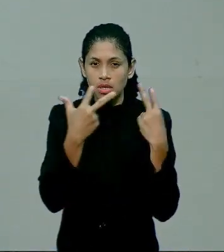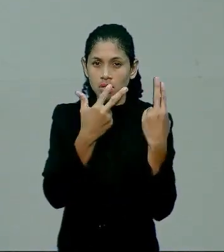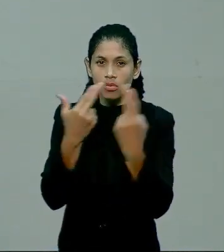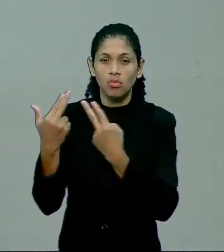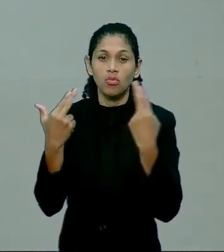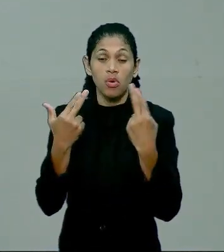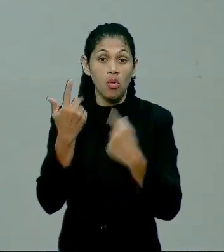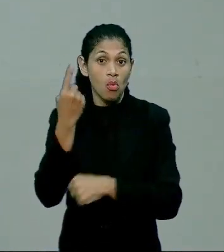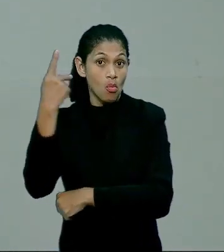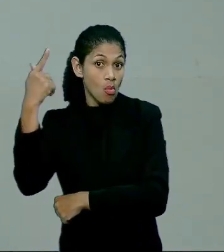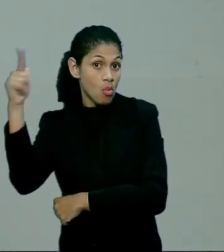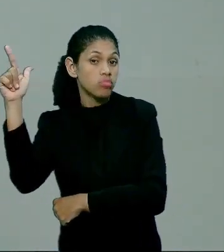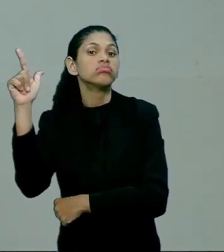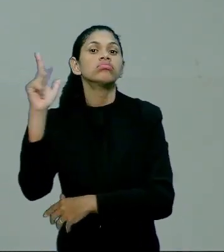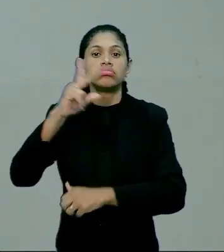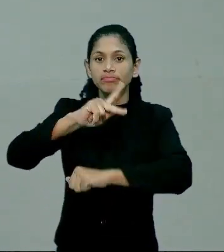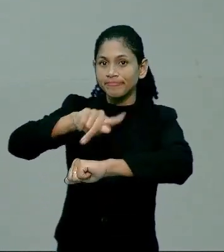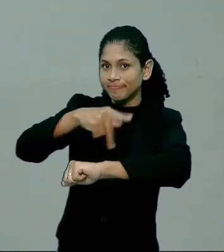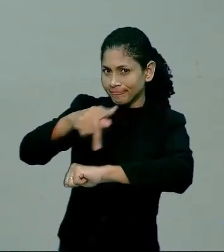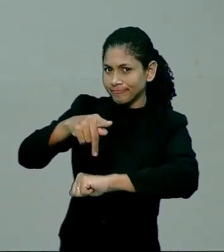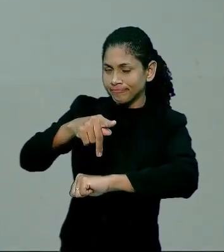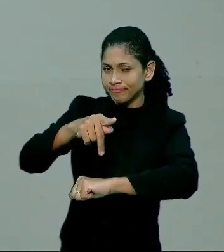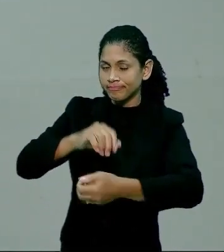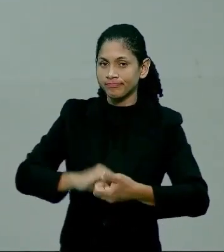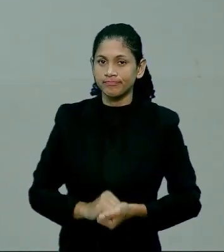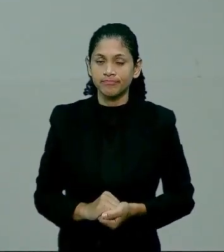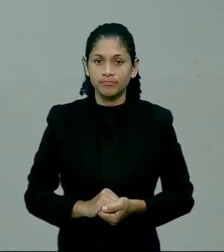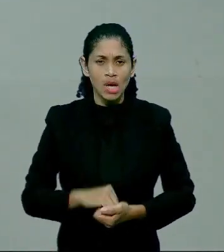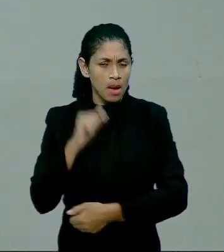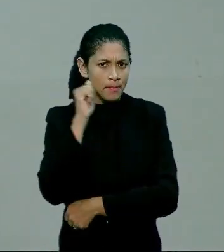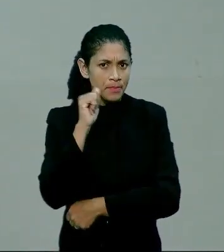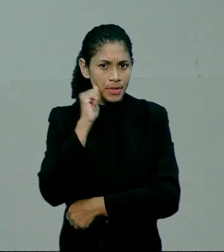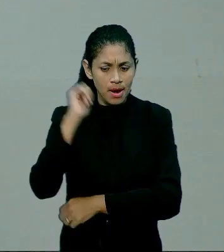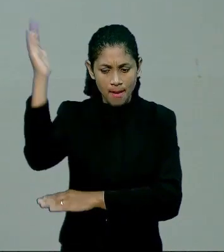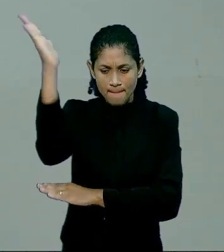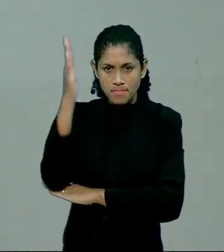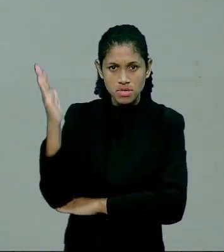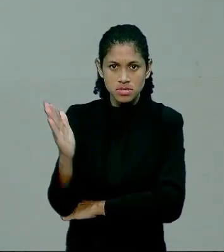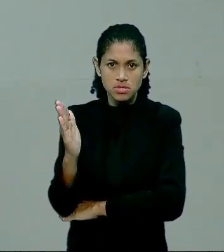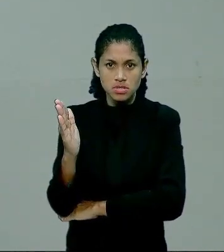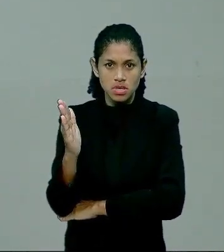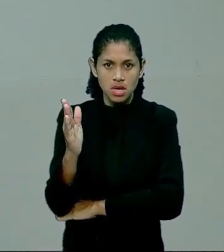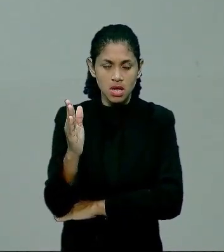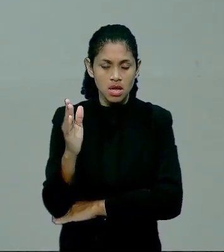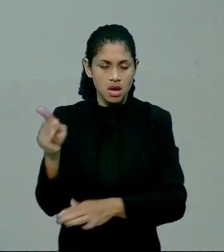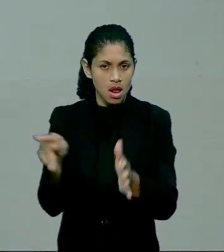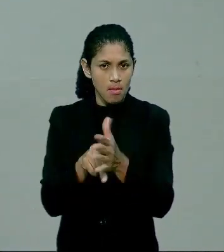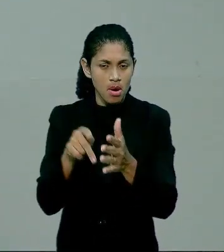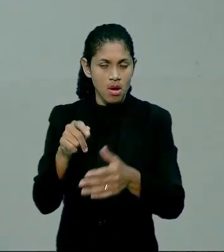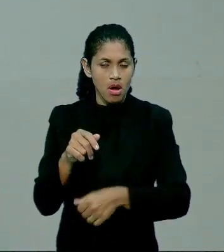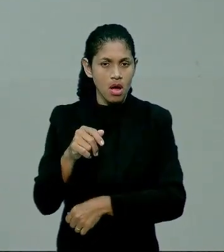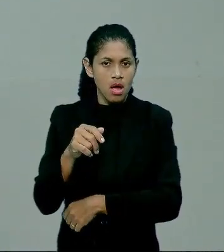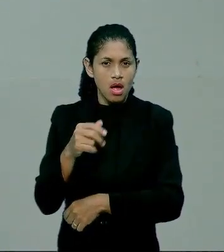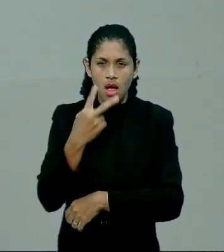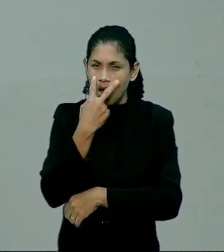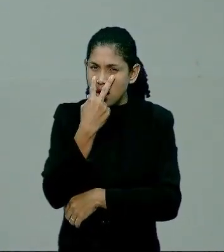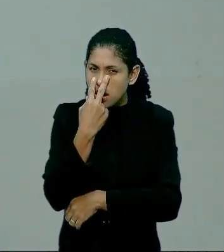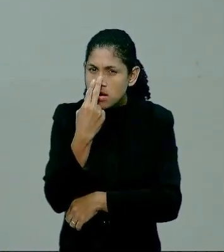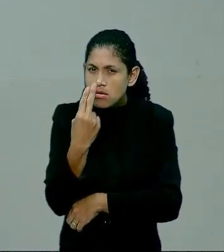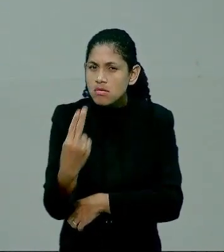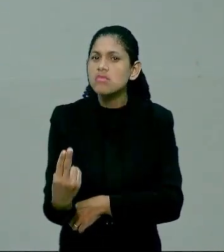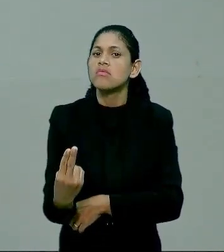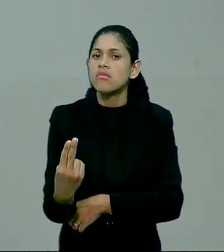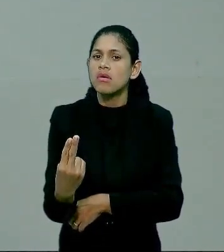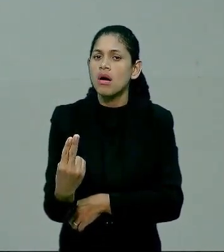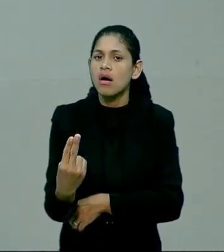países. A mulher brasileira é igual à mulher americana, igual à mulher europeia, asiática? Vejam que